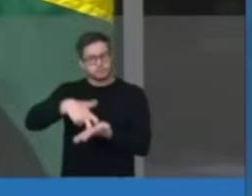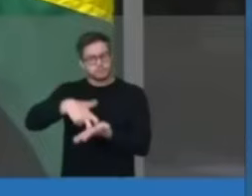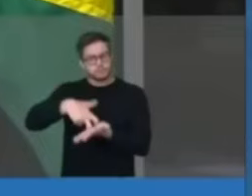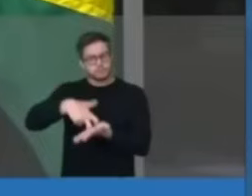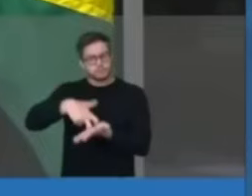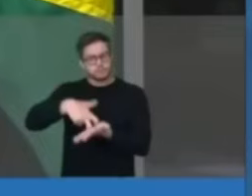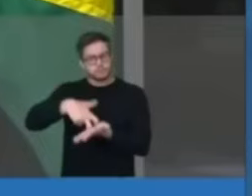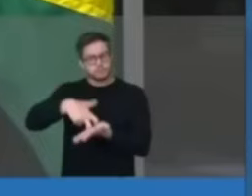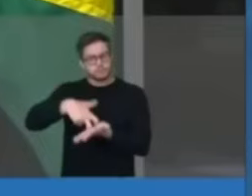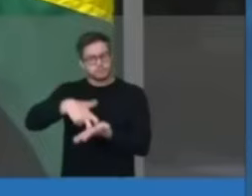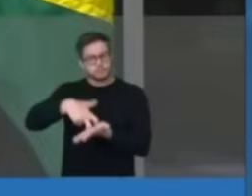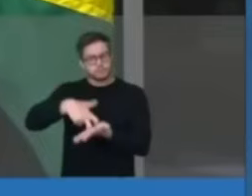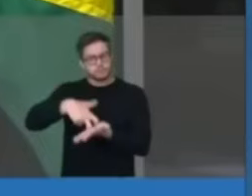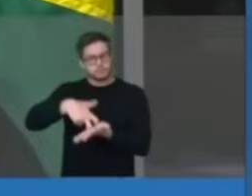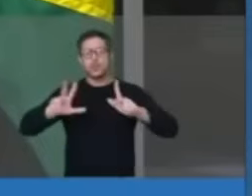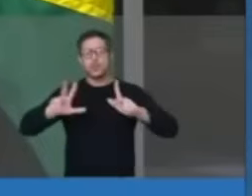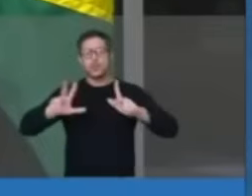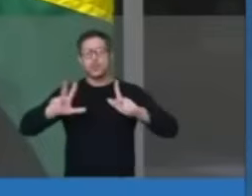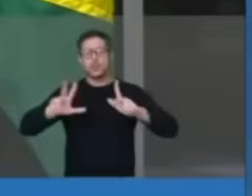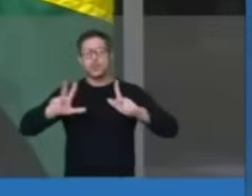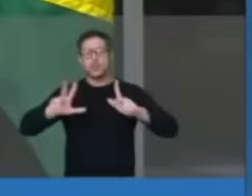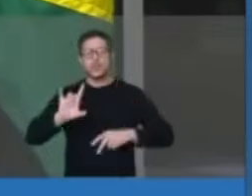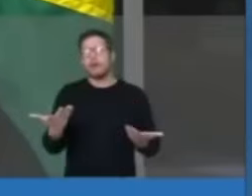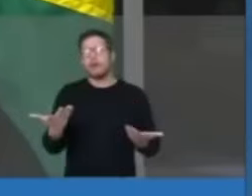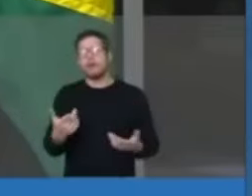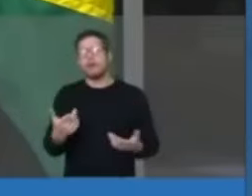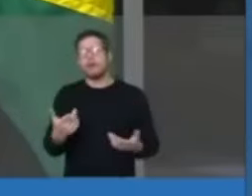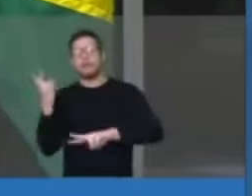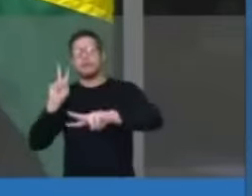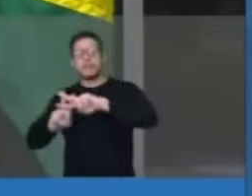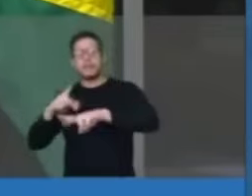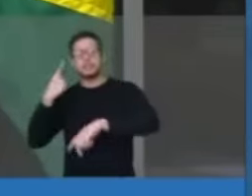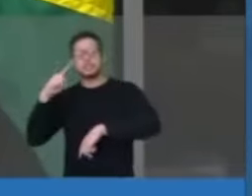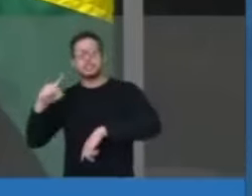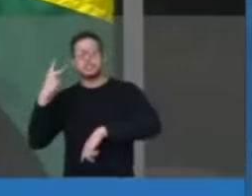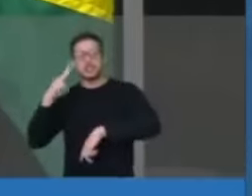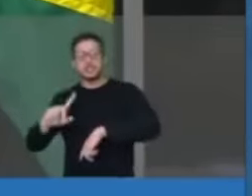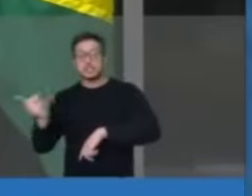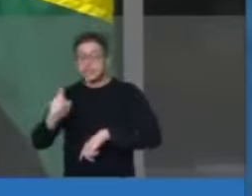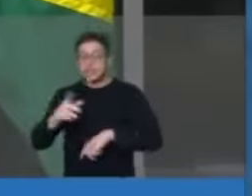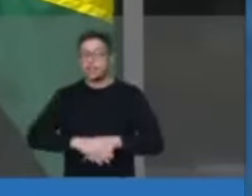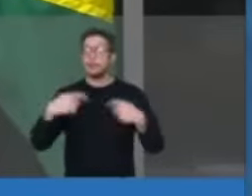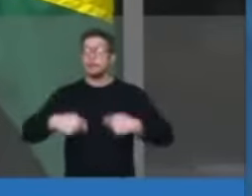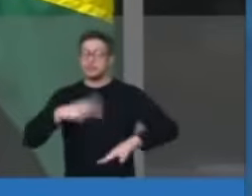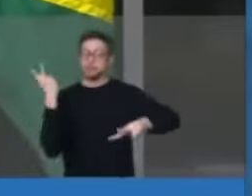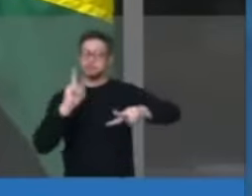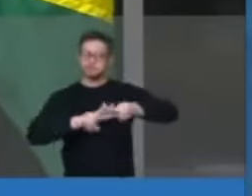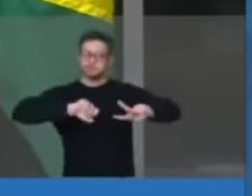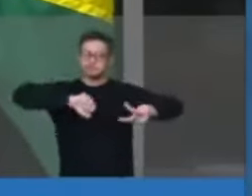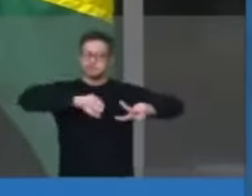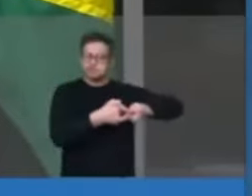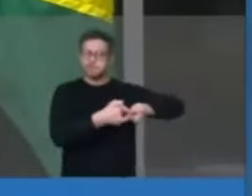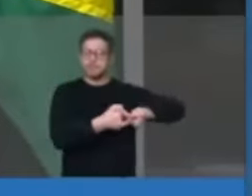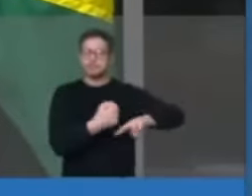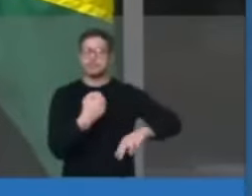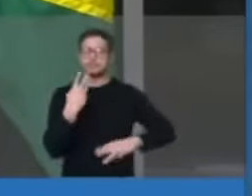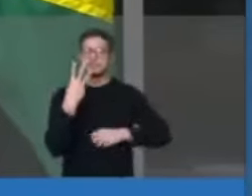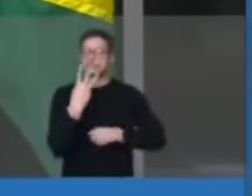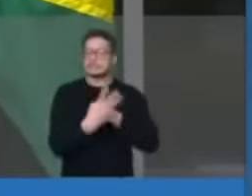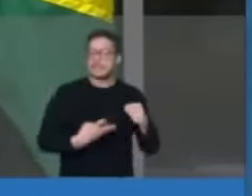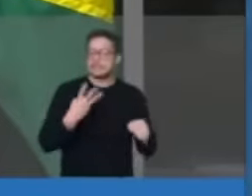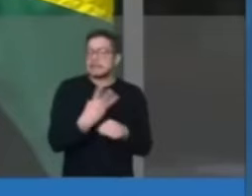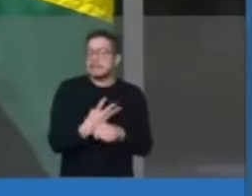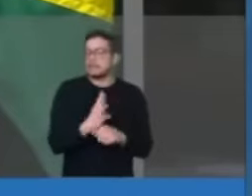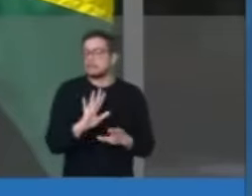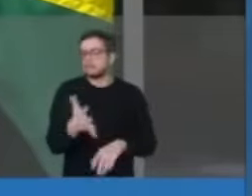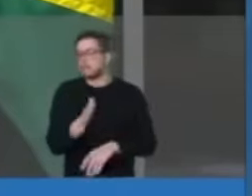ir paraa cadeia e no outro dia sair não é para cumprir um regime de pena fechado no mínimo de TRS anos de cadeia para essas